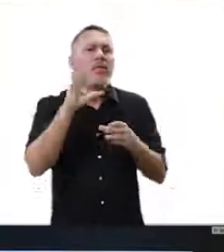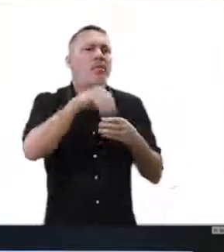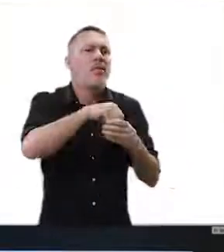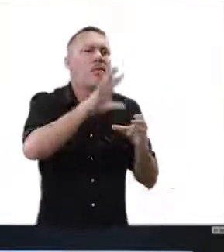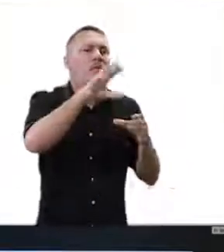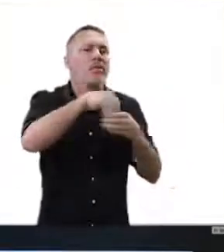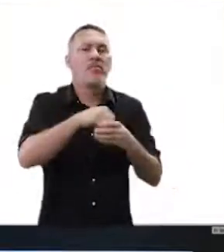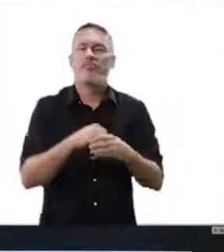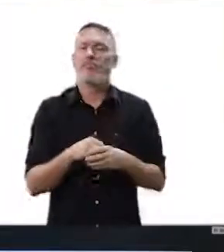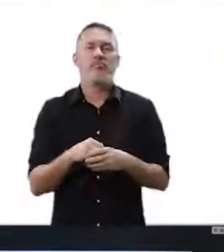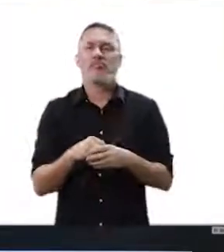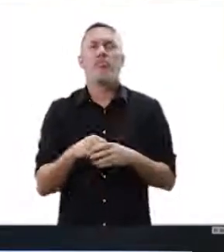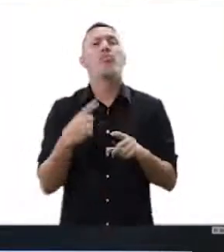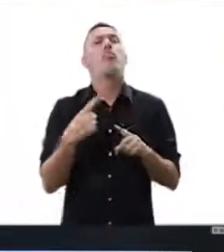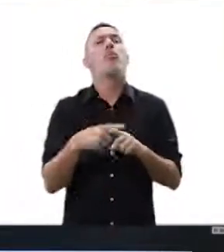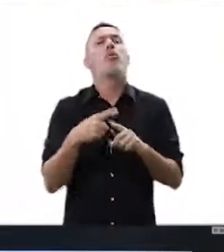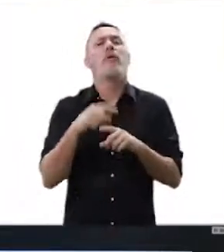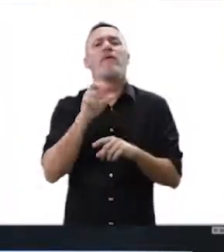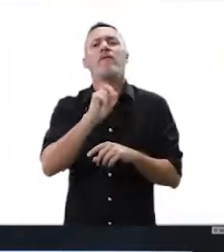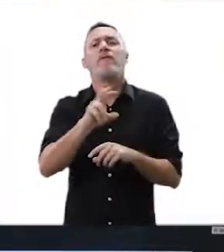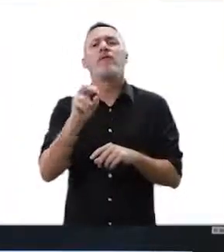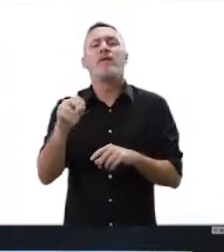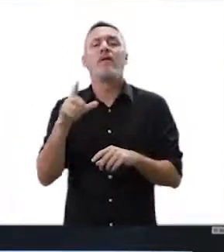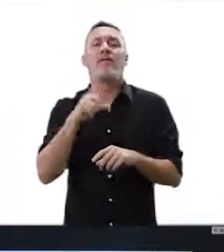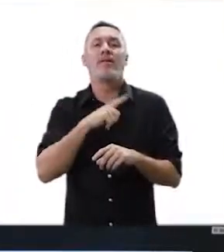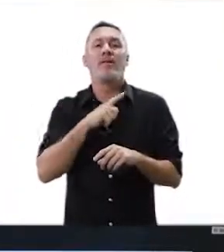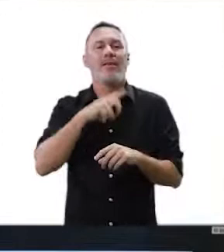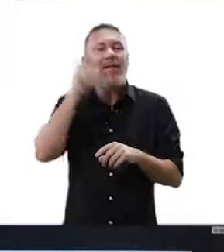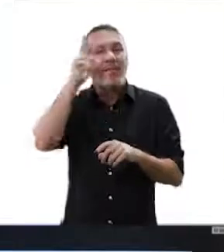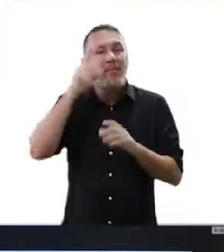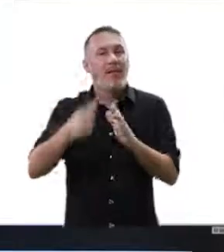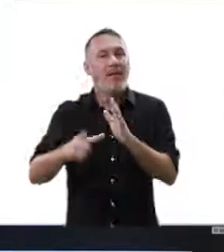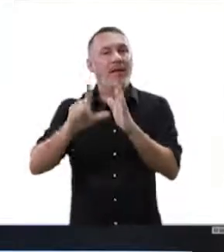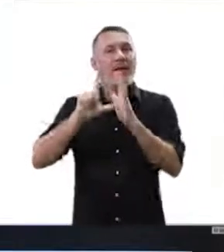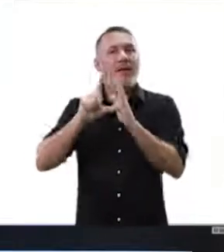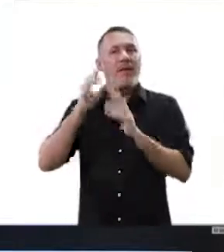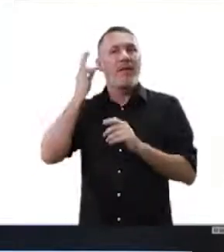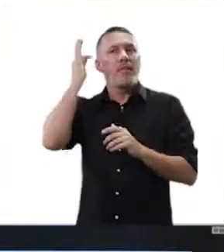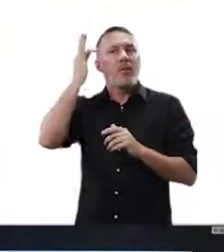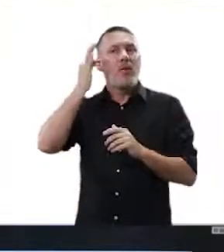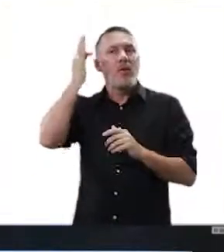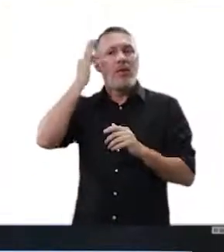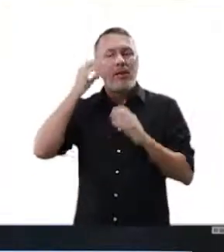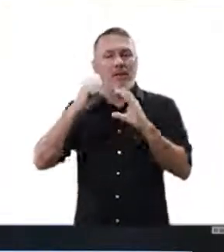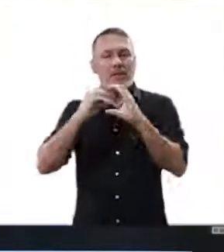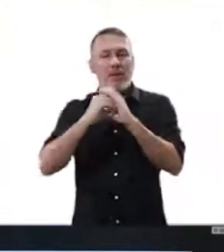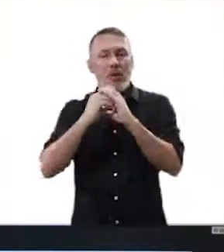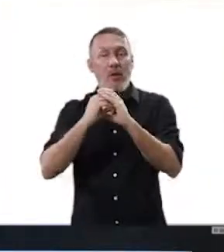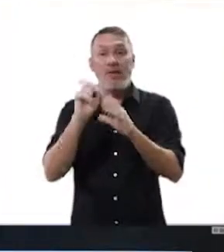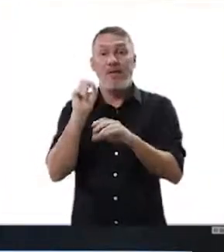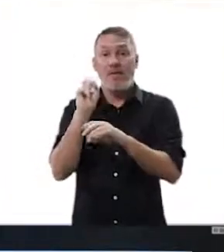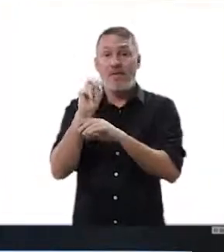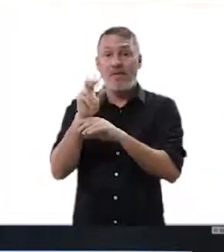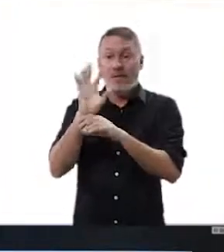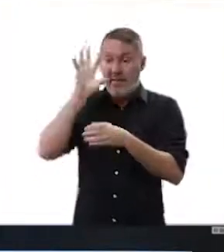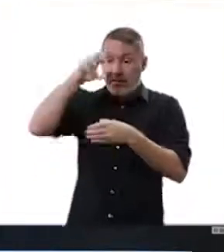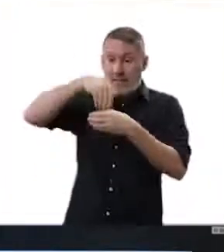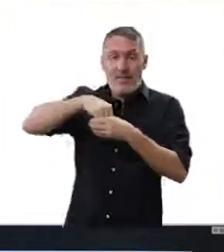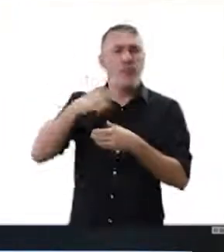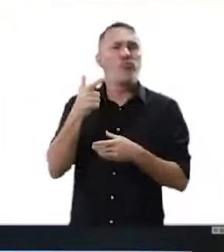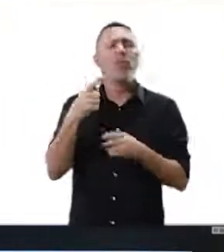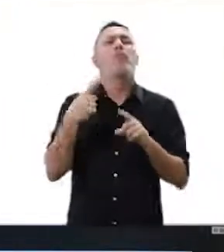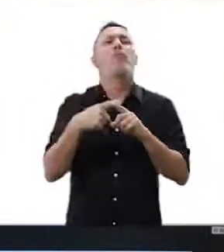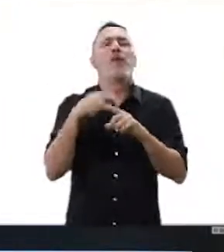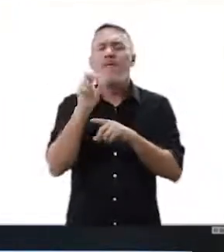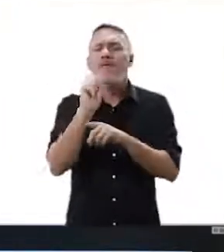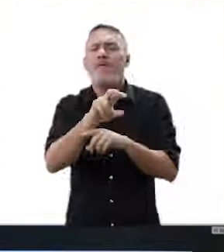àquela teoria que a gente chamou de teoria celular. Eles não têm células. Eles são considerados o limite entre o